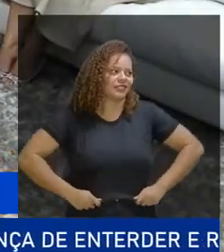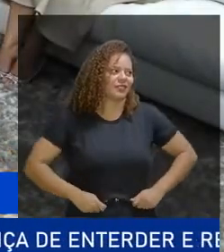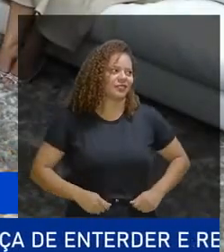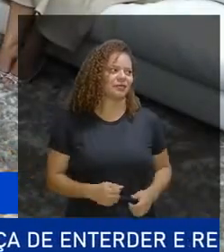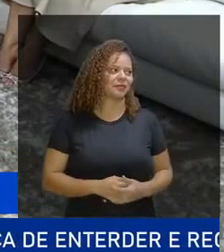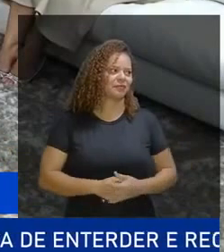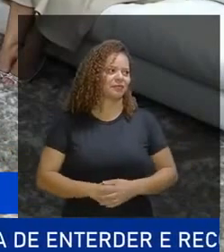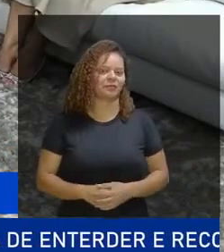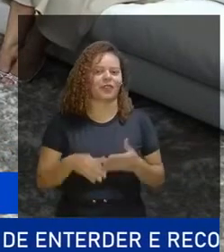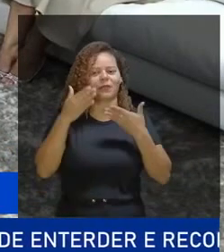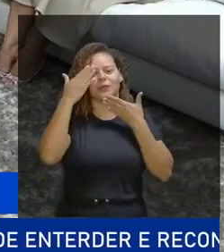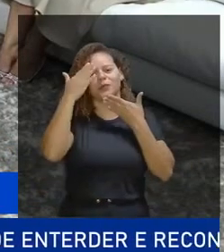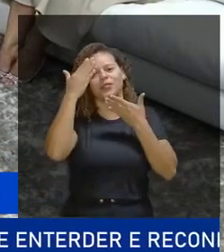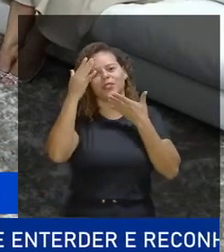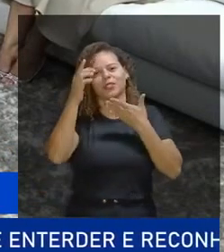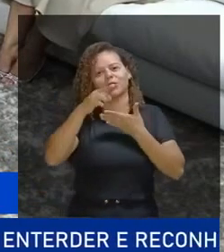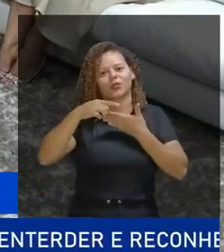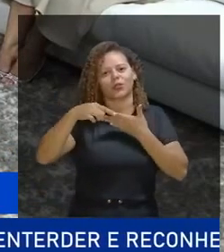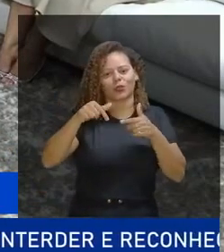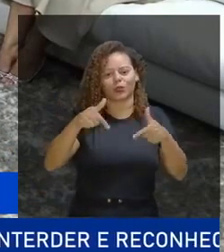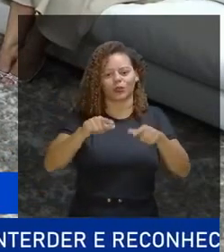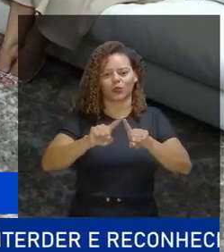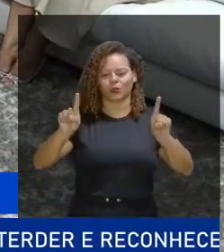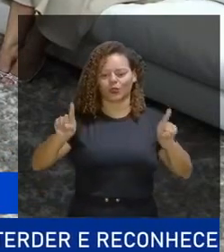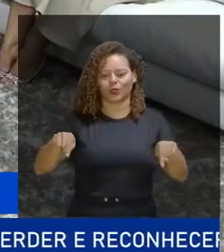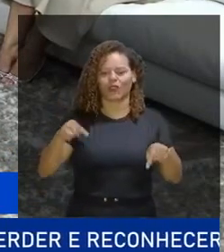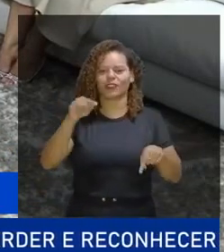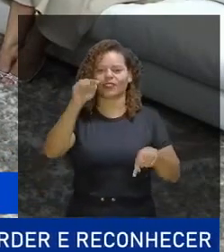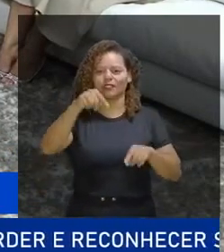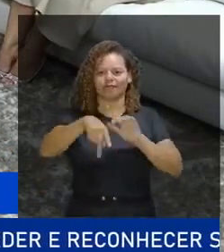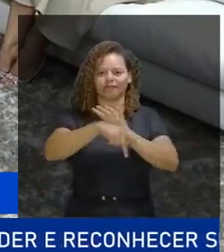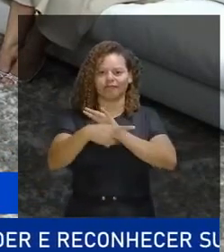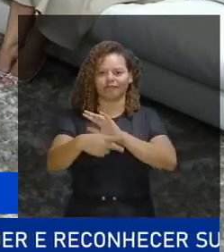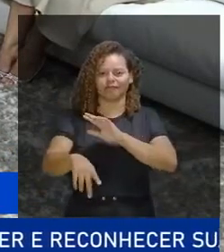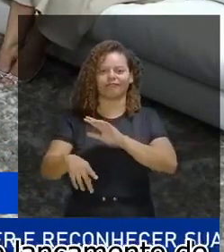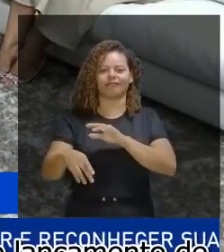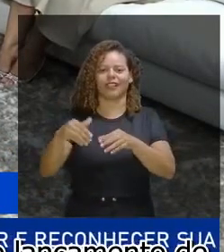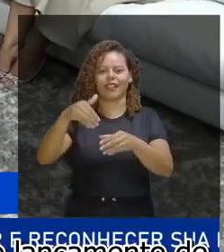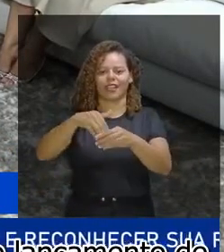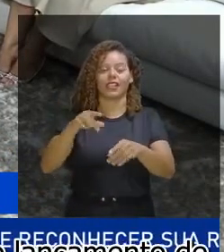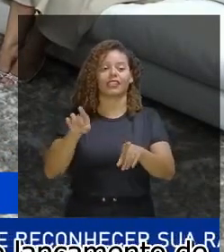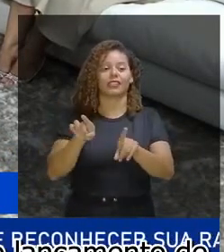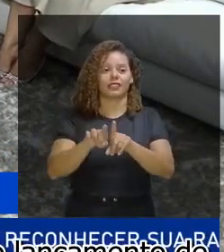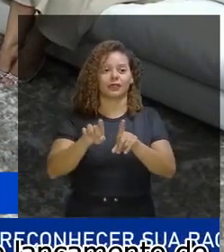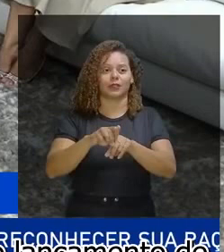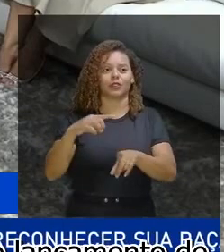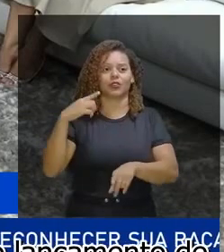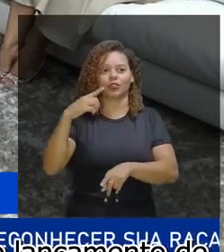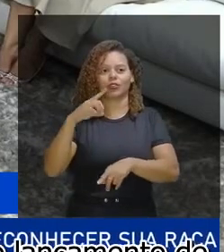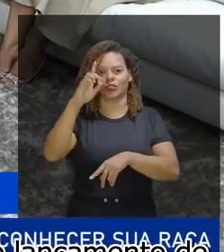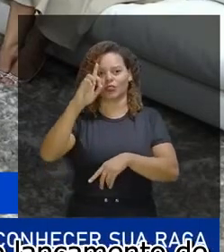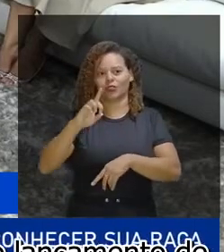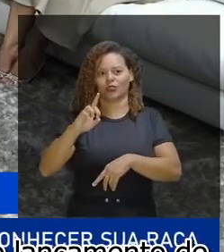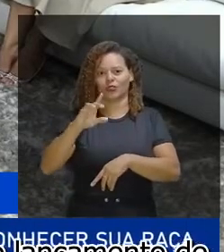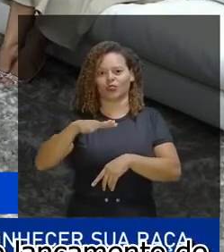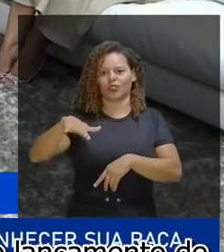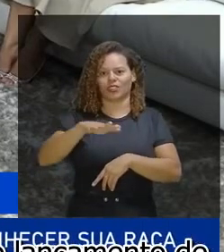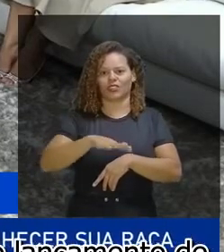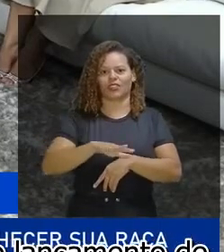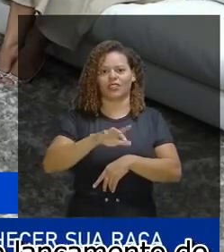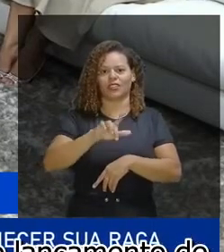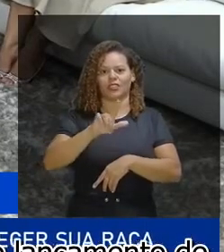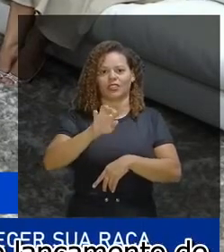Obrigado a todos os servidores da Justiça Eleitoral, na pessoa do meu diretor-geral, doutor Valentim Maia, que possibilitou